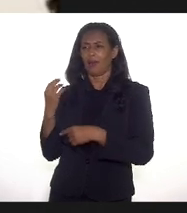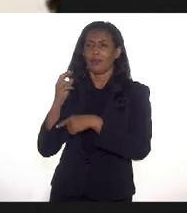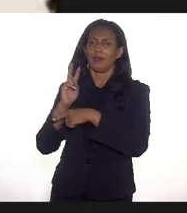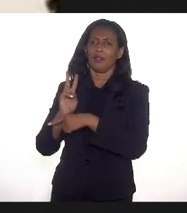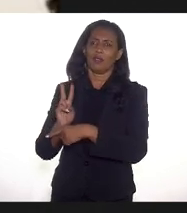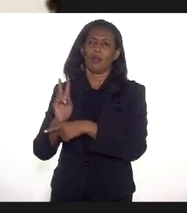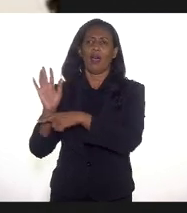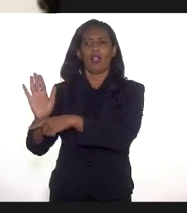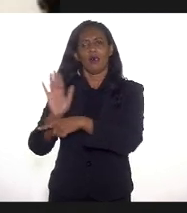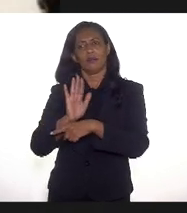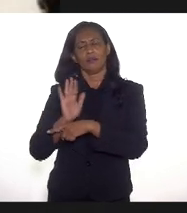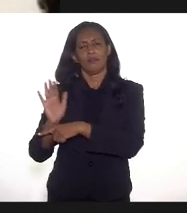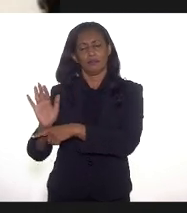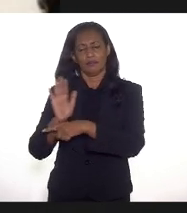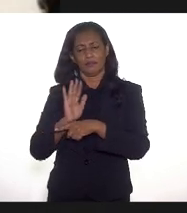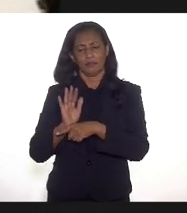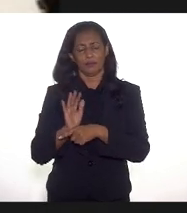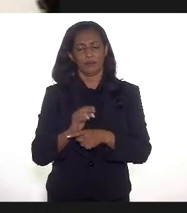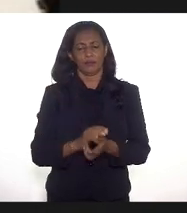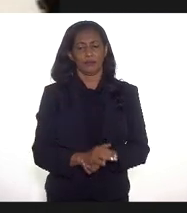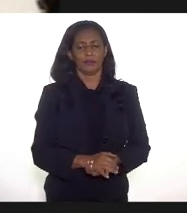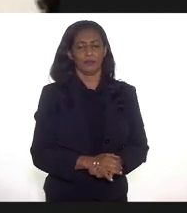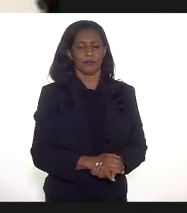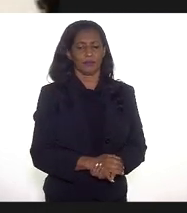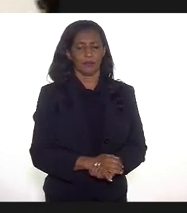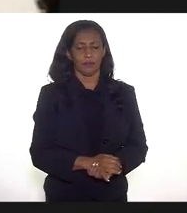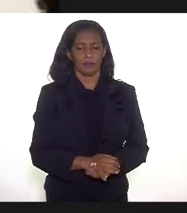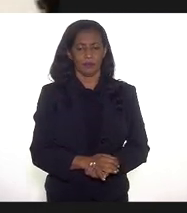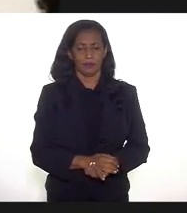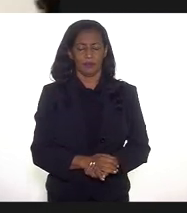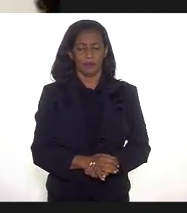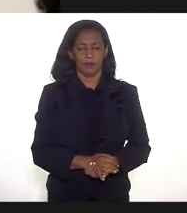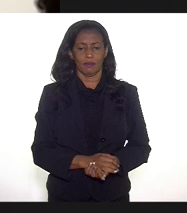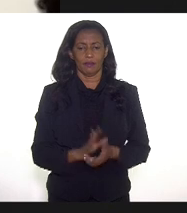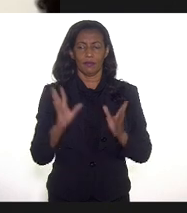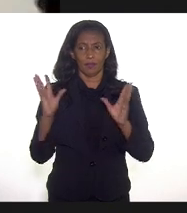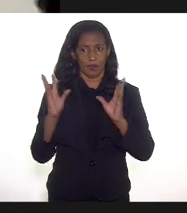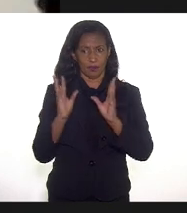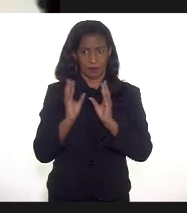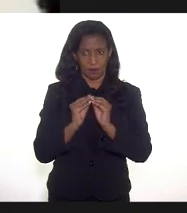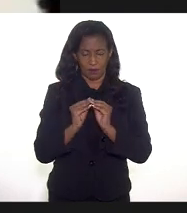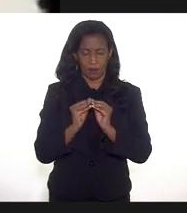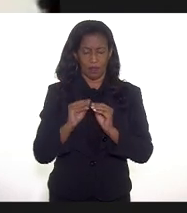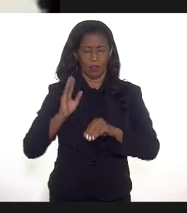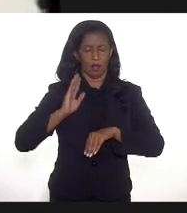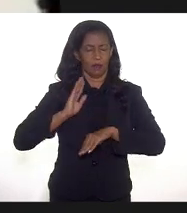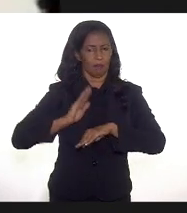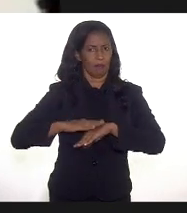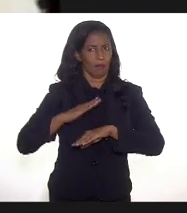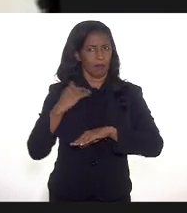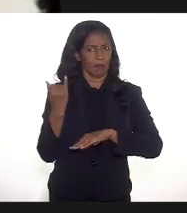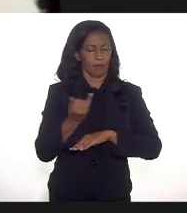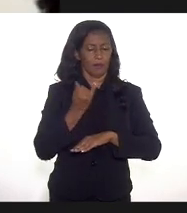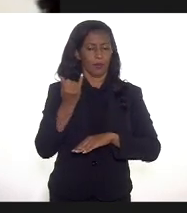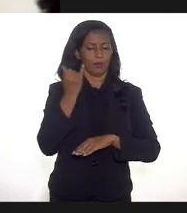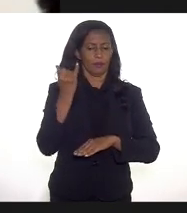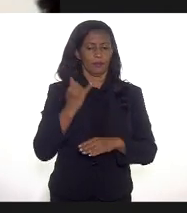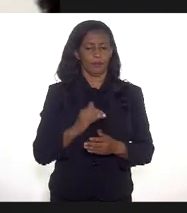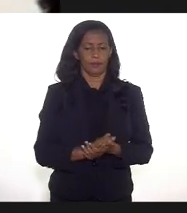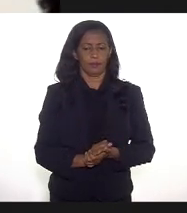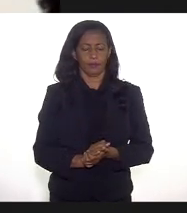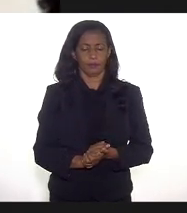aqui para ajudar. E, para finalizar, queria levantar uma questão importante aqui. A questão